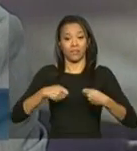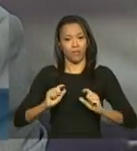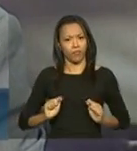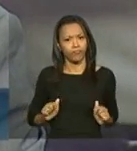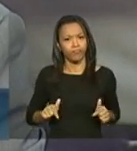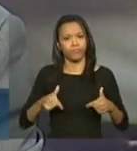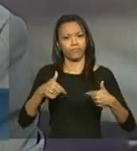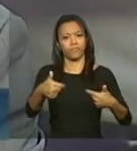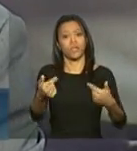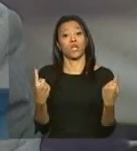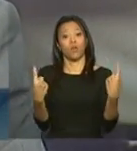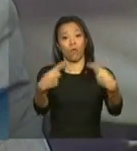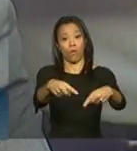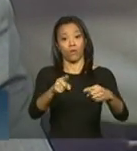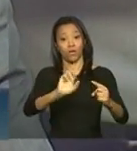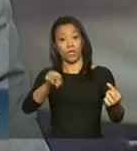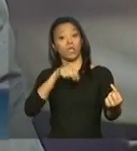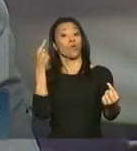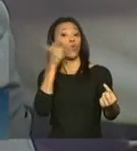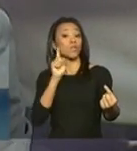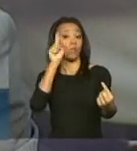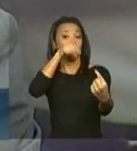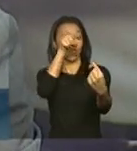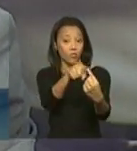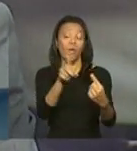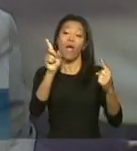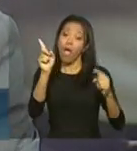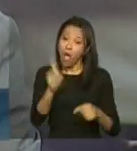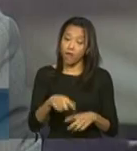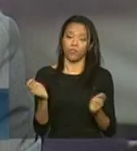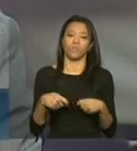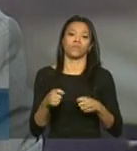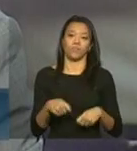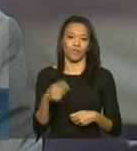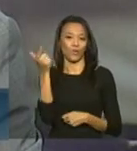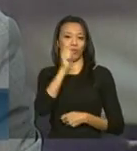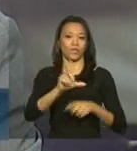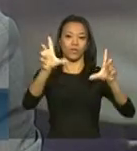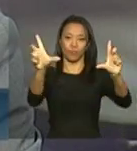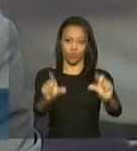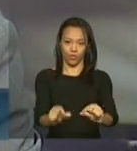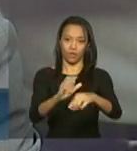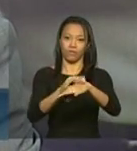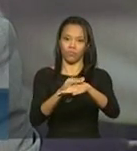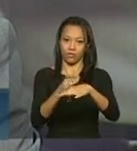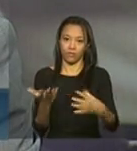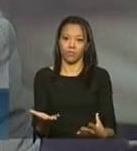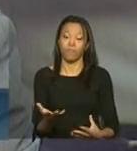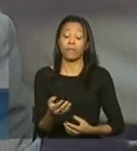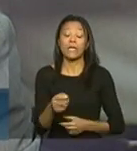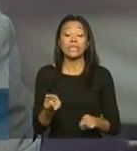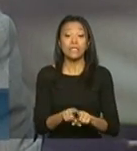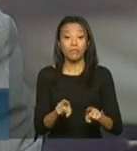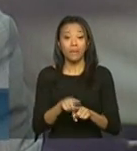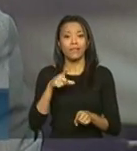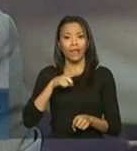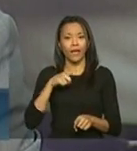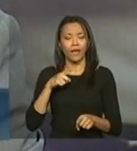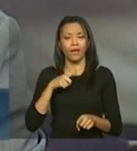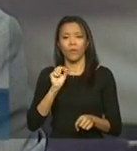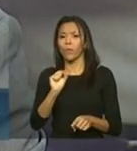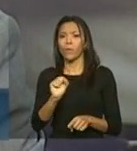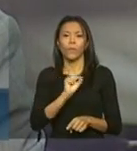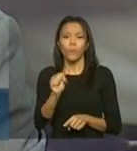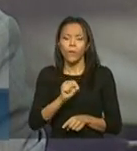para poder atingir esse objetivo. Mas ele é possível, né? Há um padrão bastante desigual